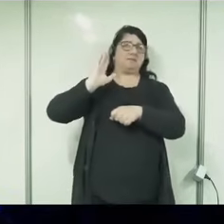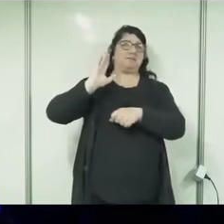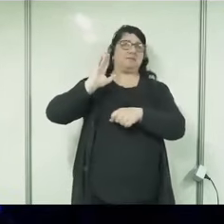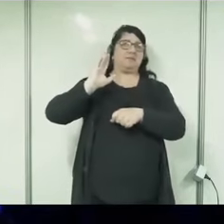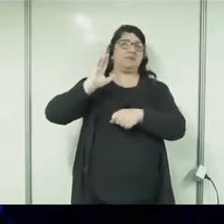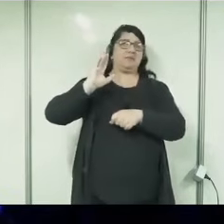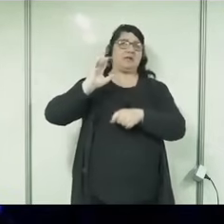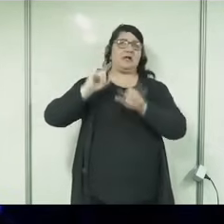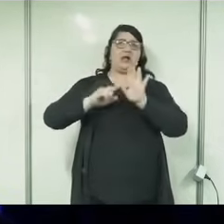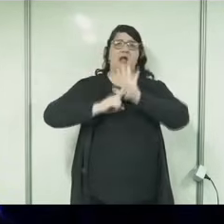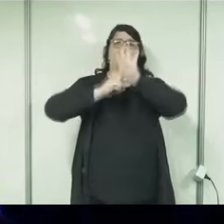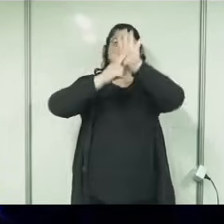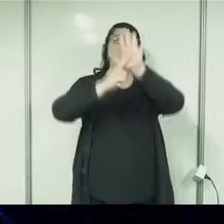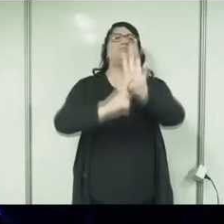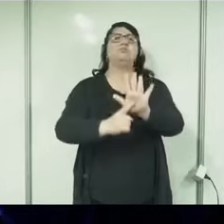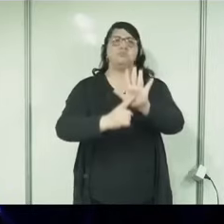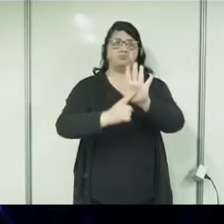aqui, ó.